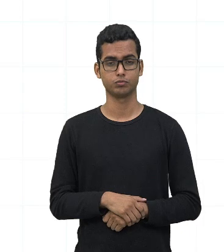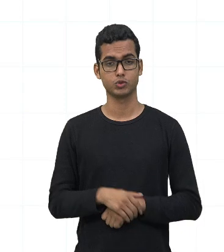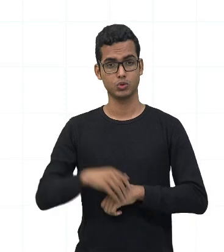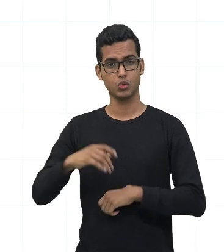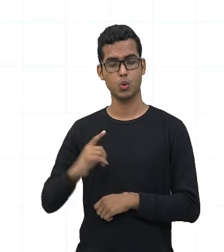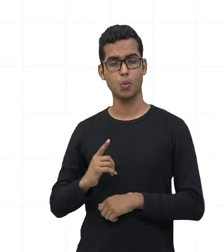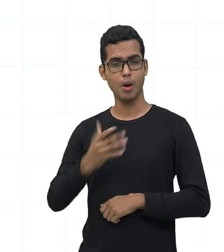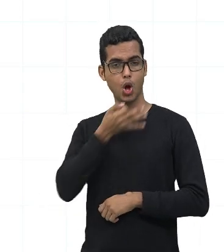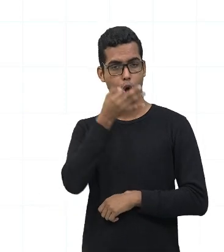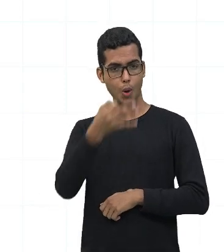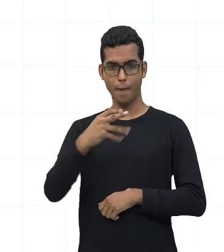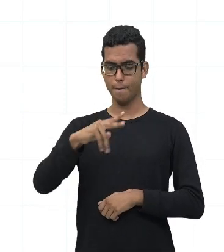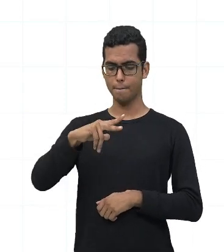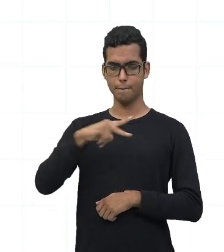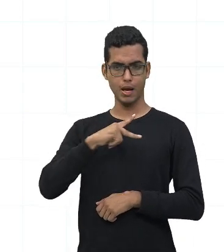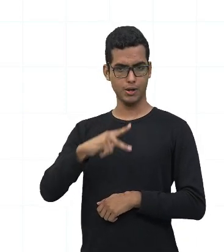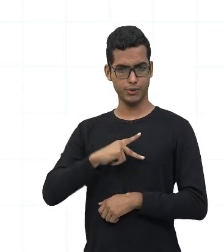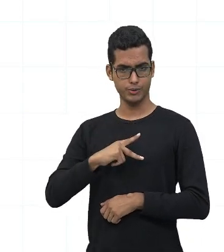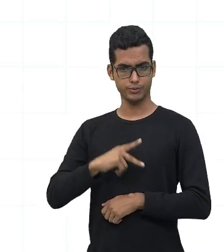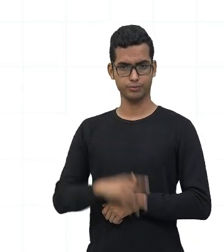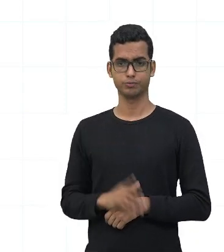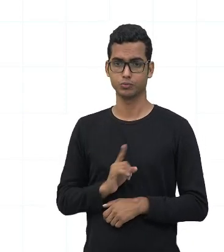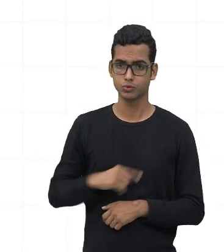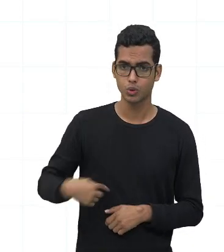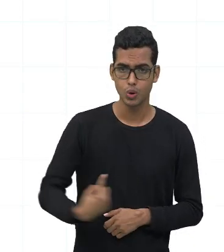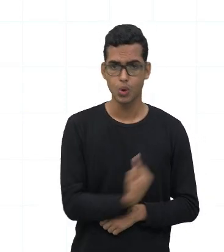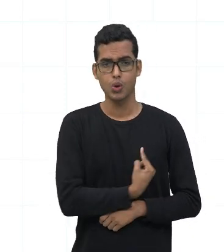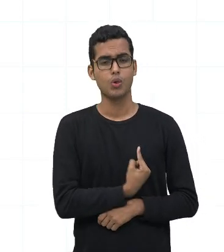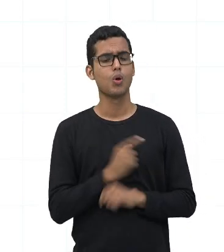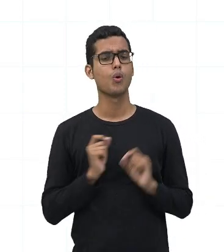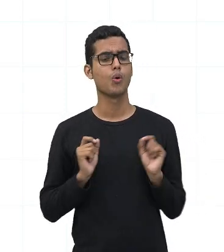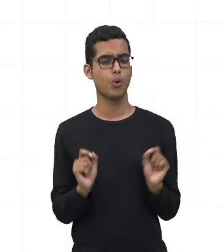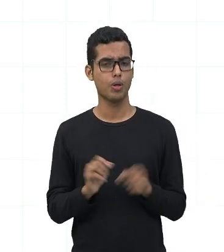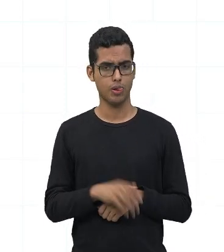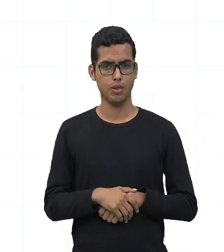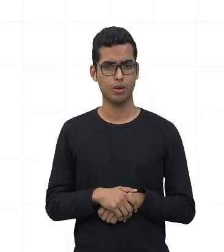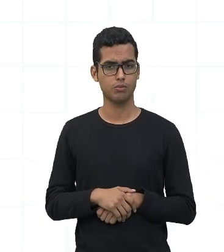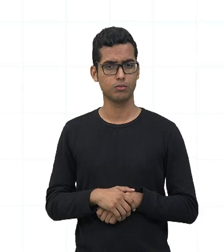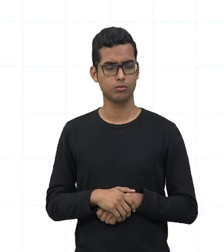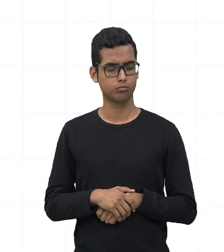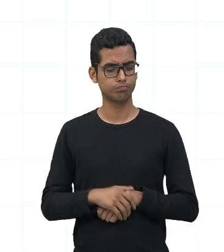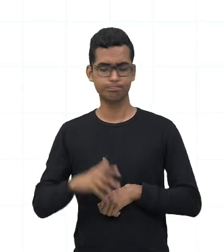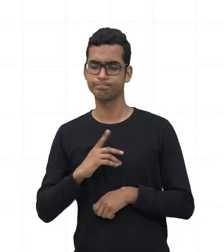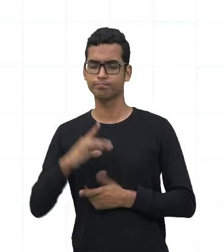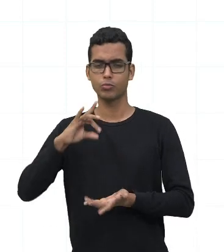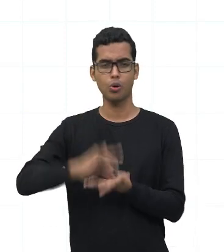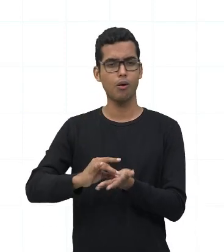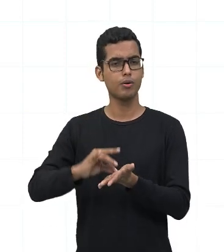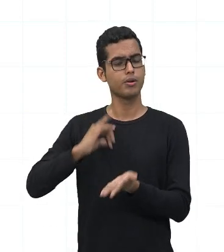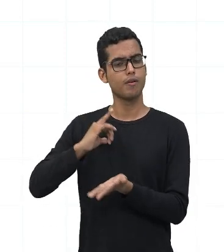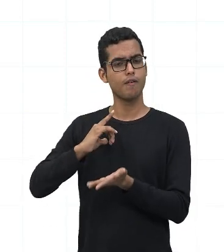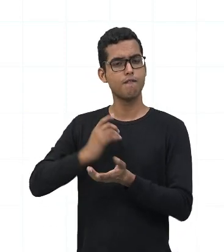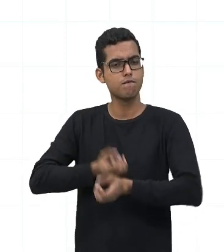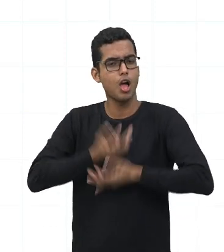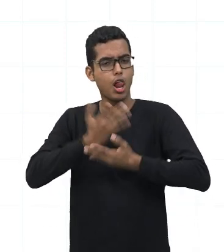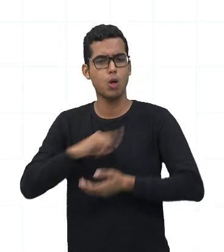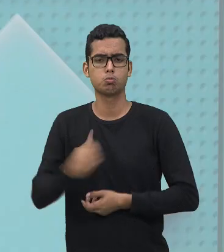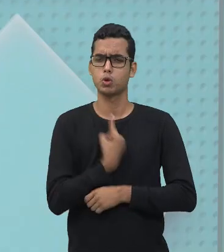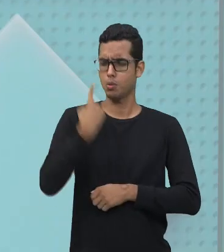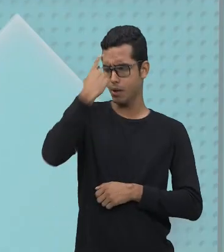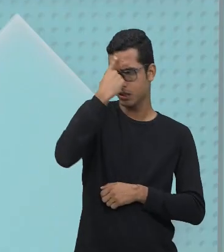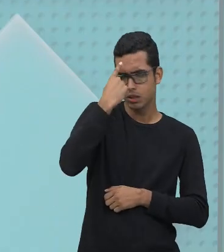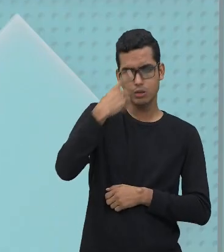próprio nome já está dizendo. Nós vamos dizer o que pensamos, o que sentimos. Nós vamos